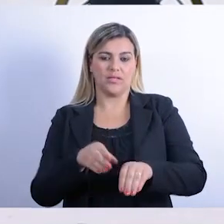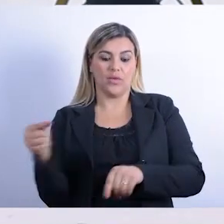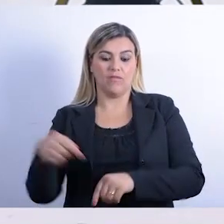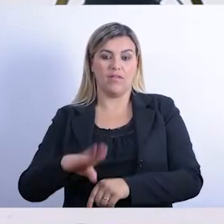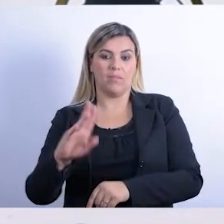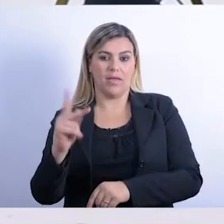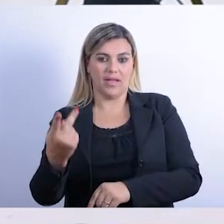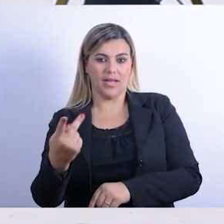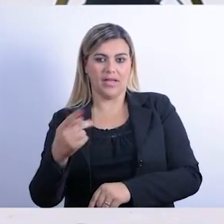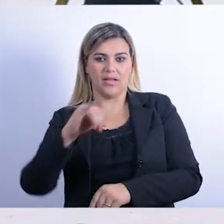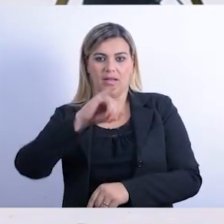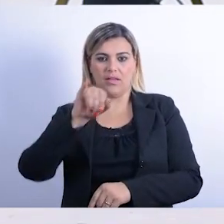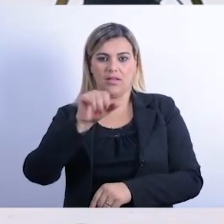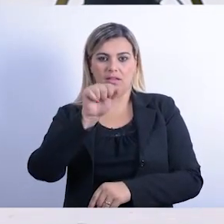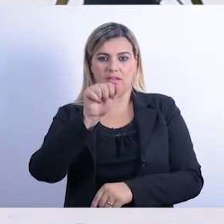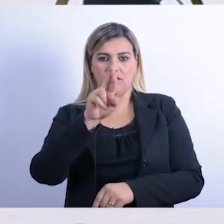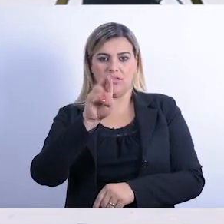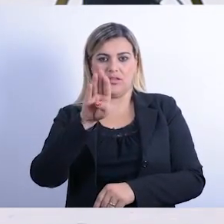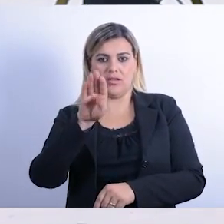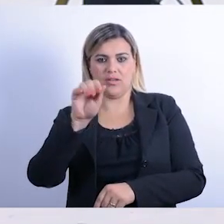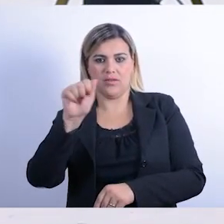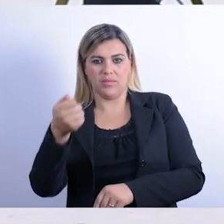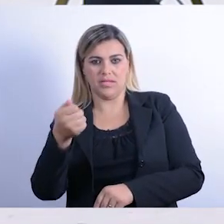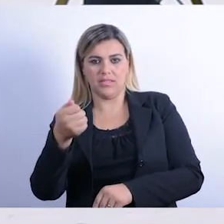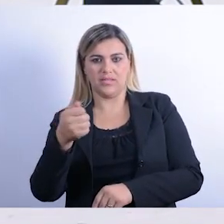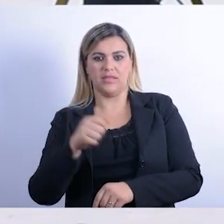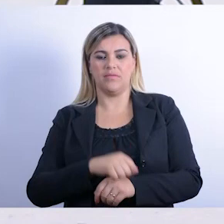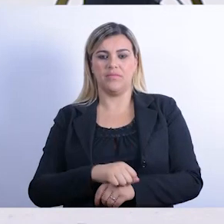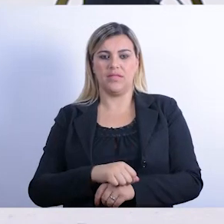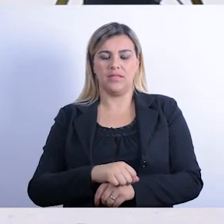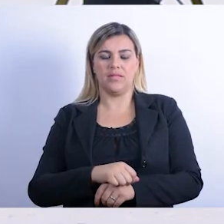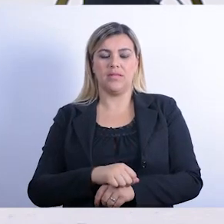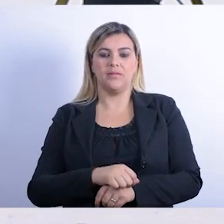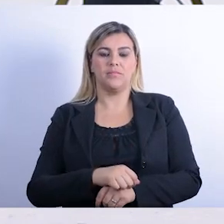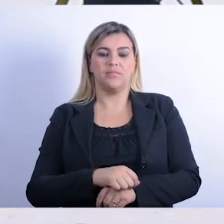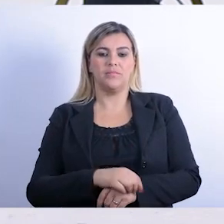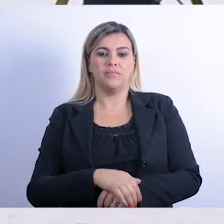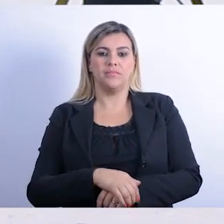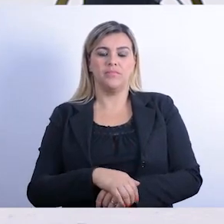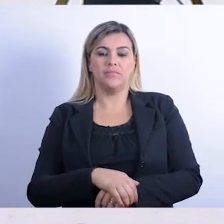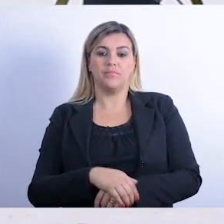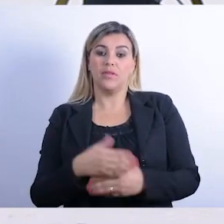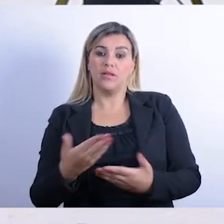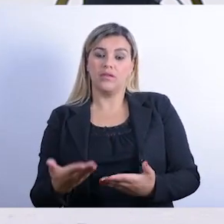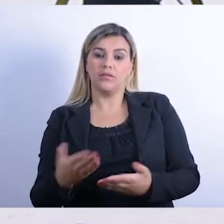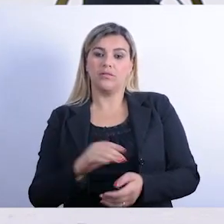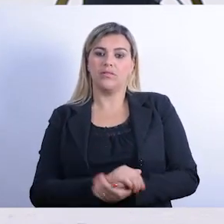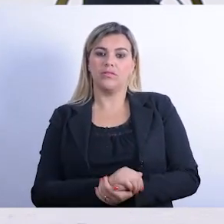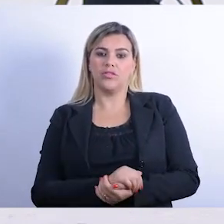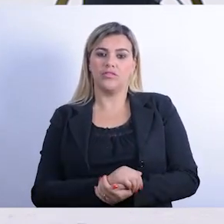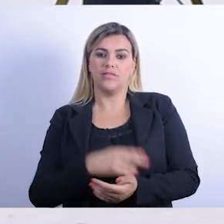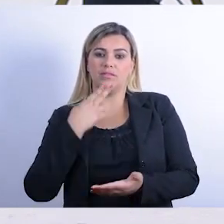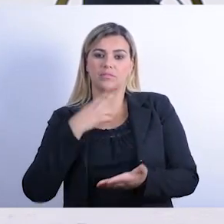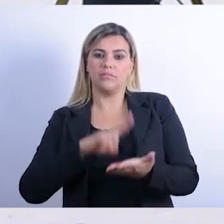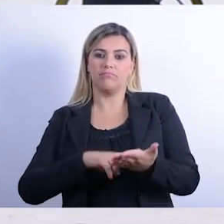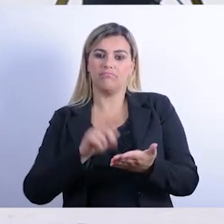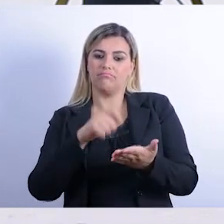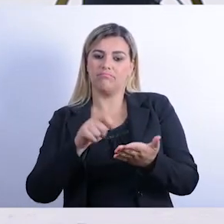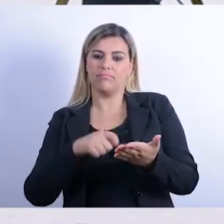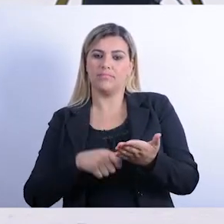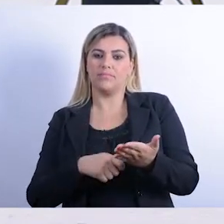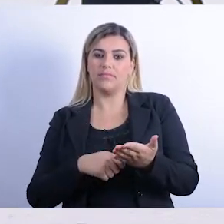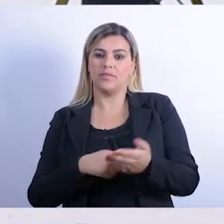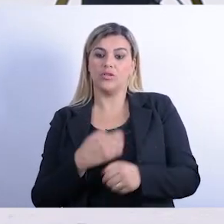ministro da Educação, ele veio a Belo Horizonte, e numa solenidade ali no Palácio das Artes. E a gente fez